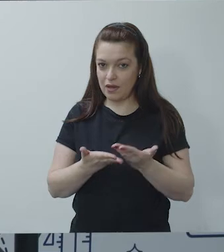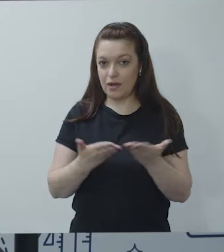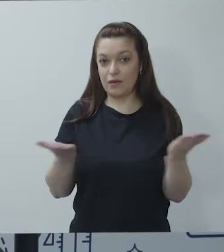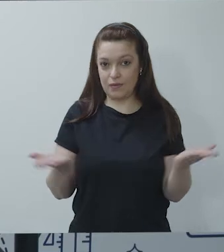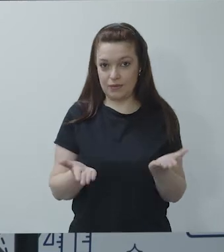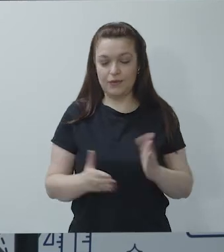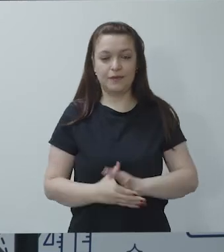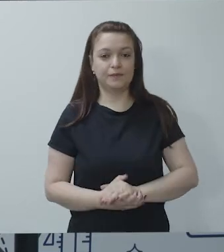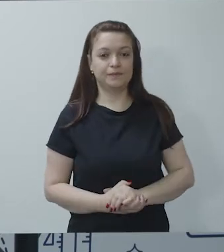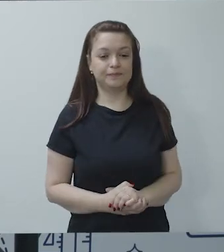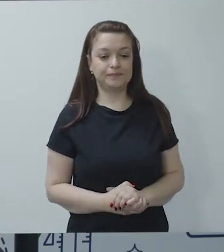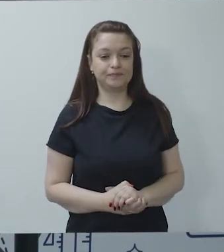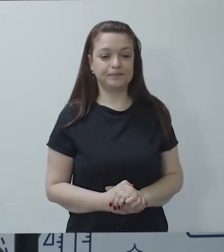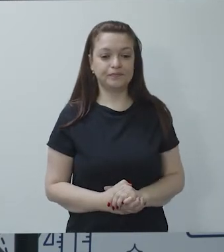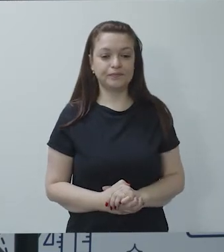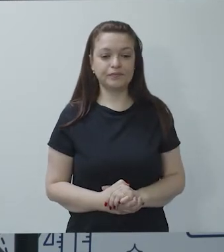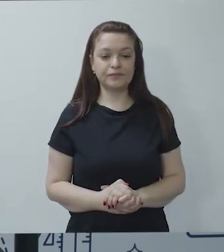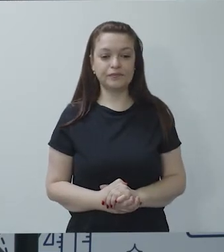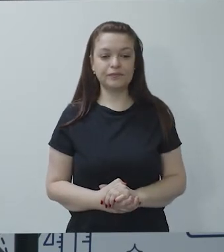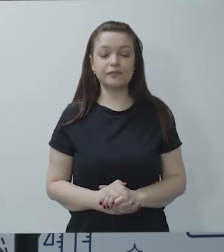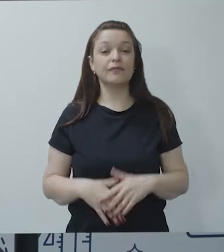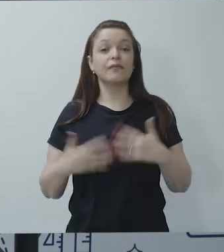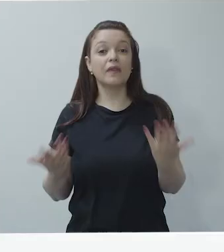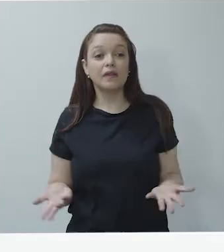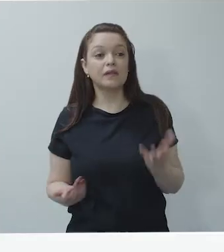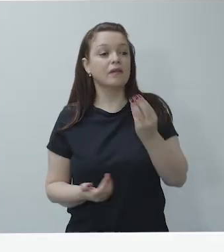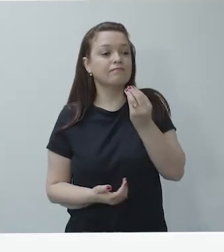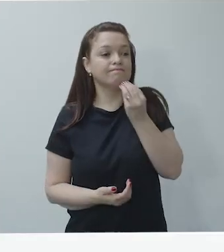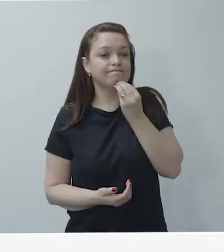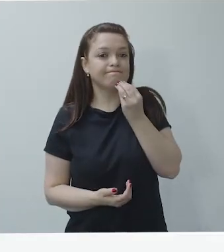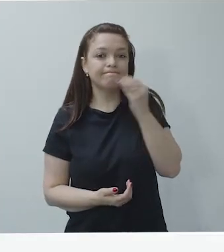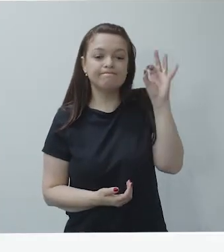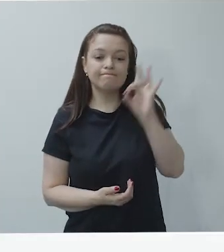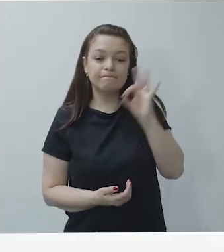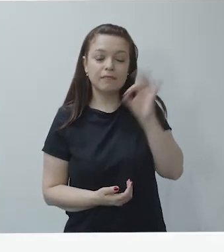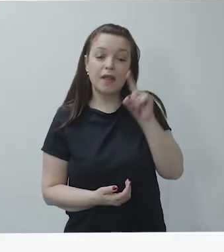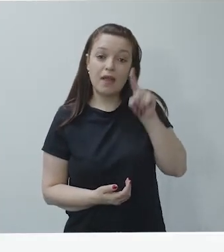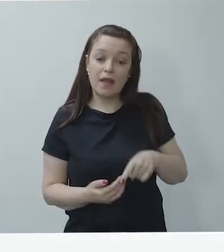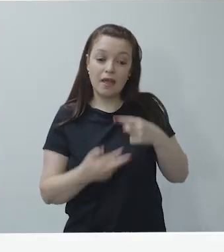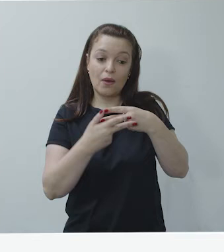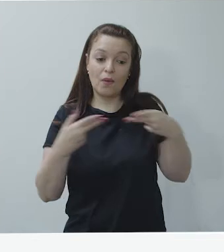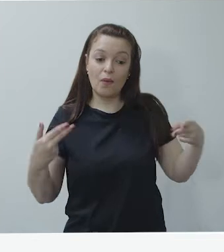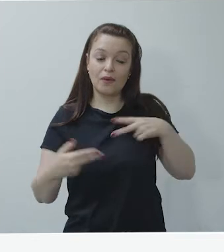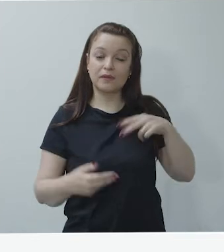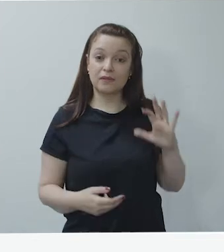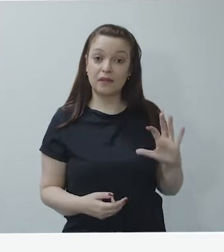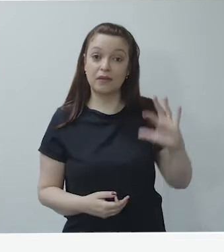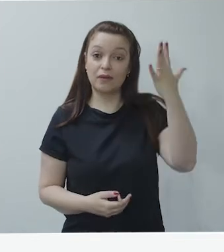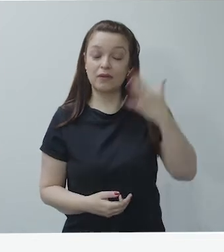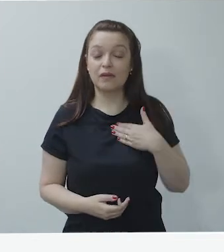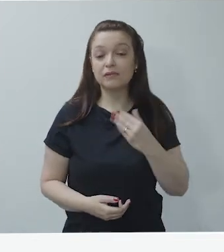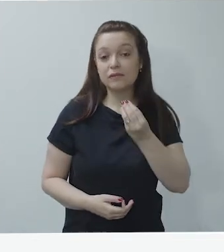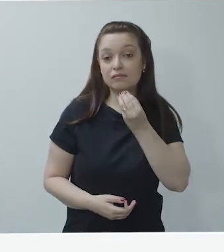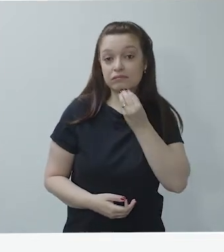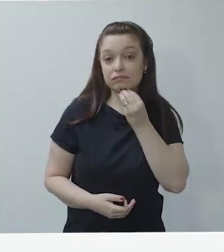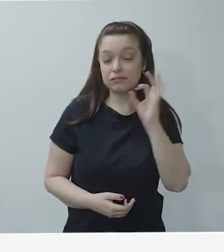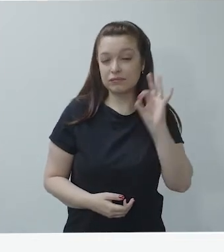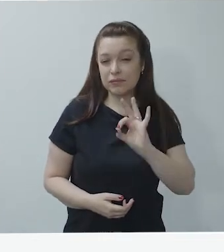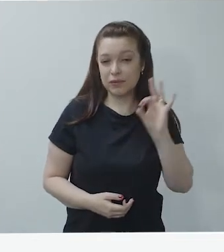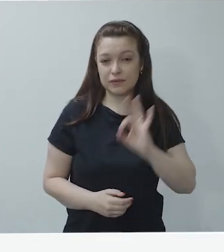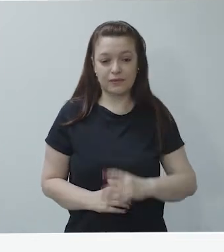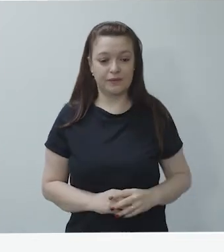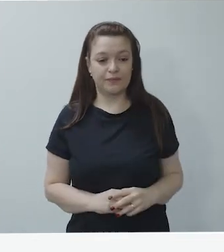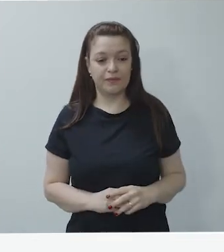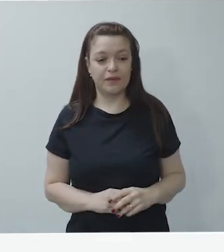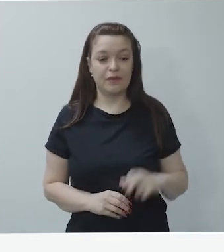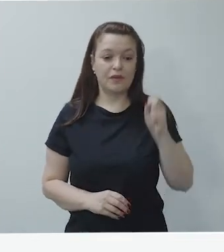hoje. Então, probabilidade é a chance de algo acontecer. Então, vamos observar